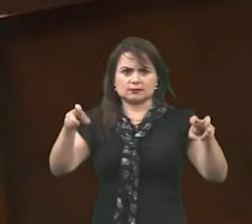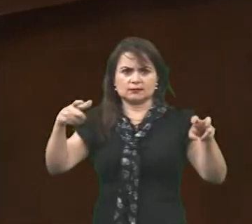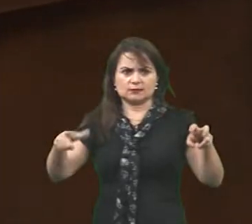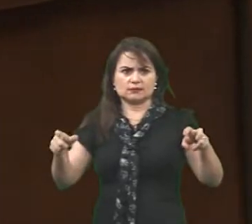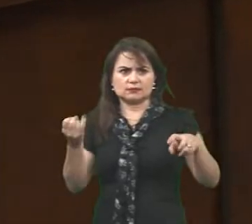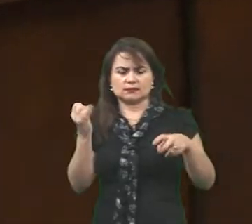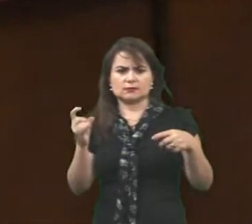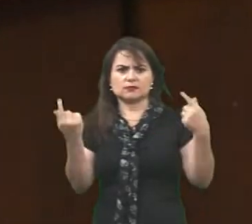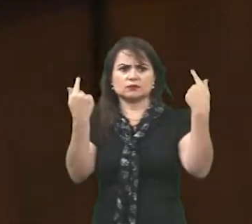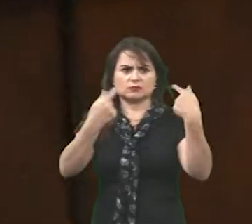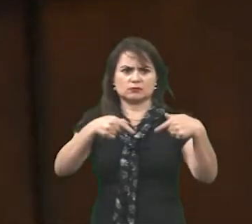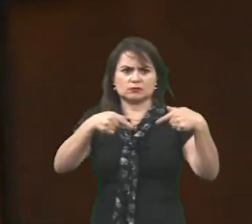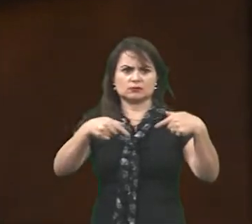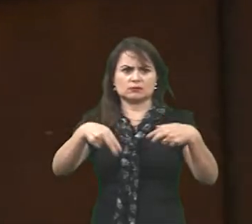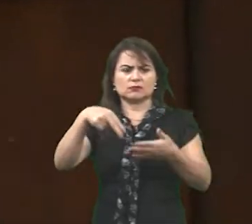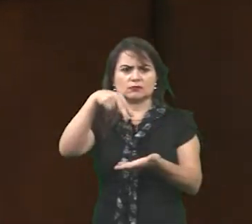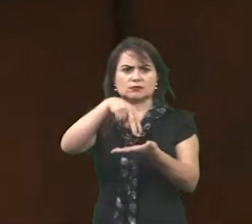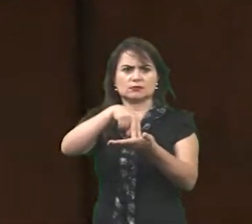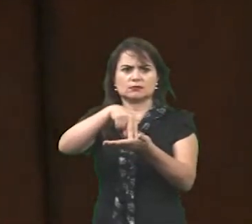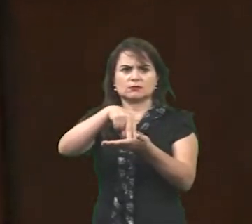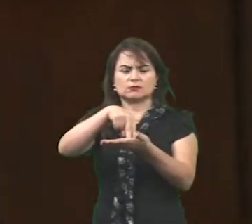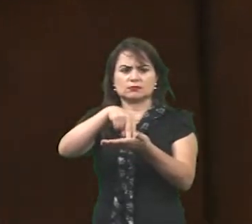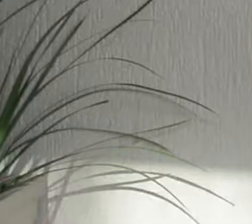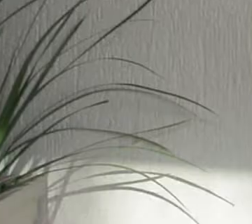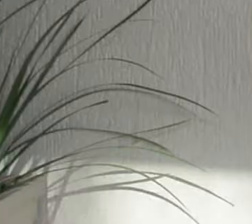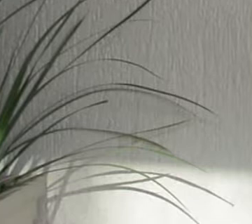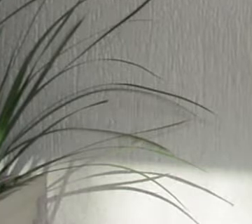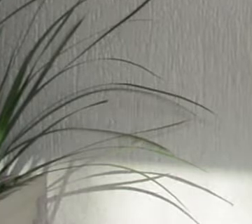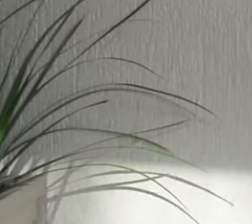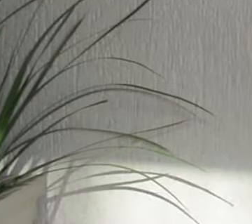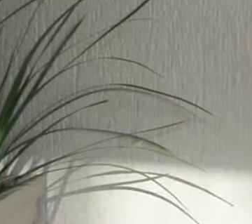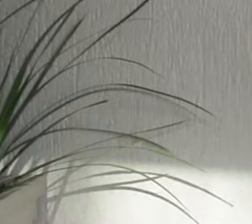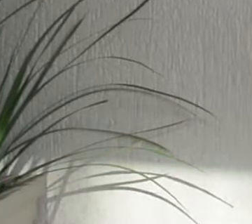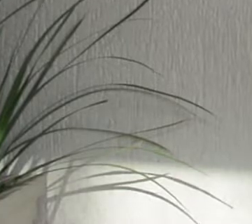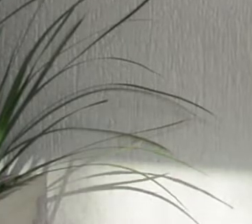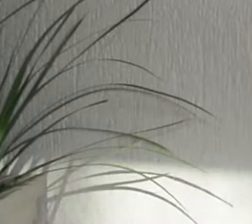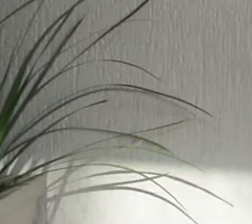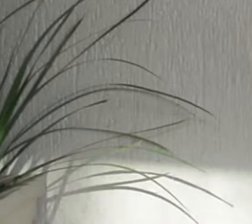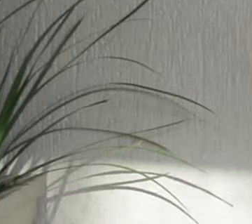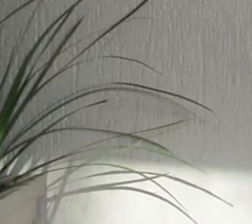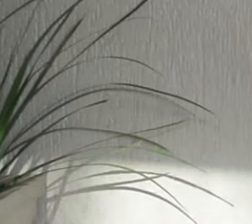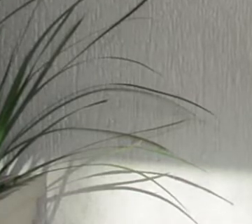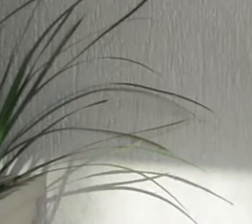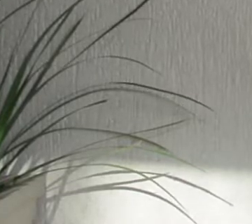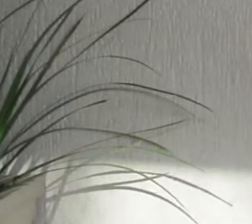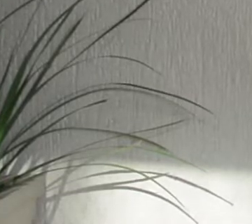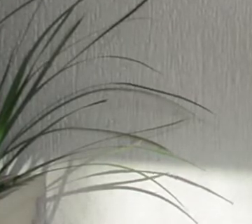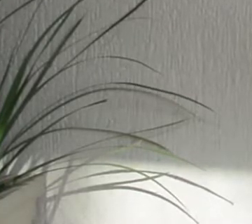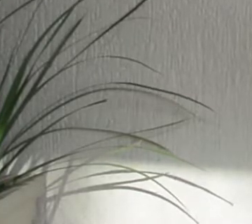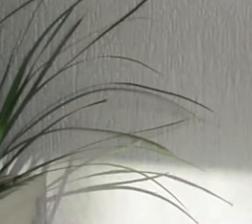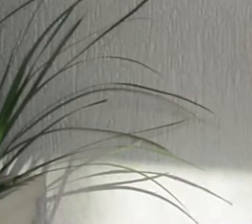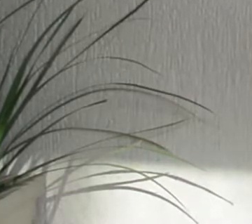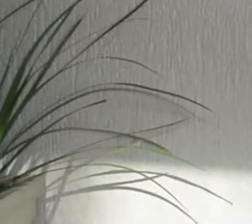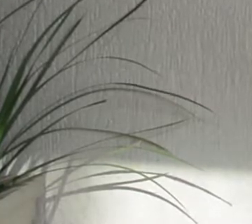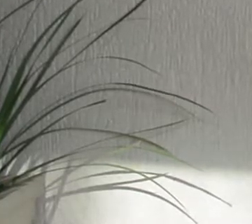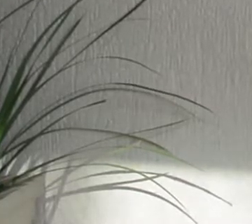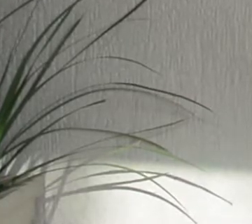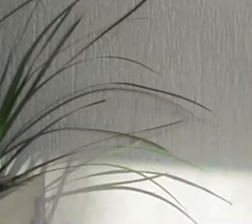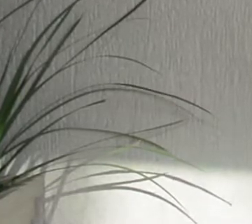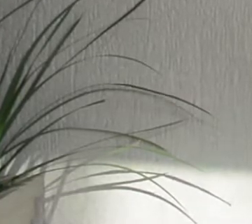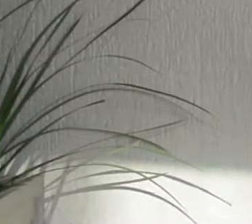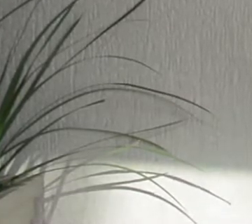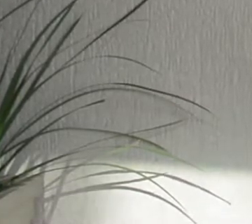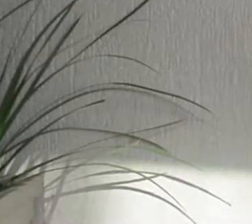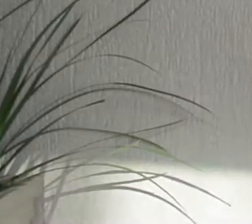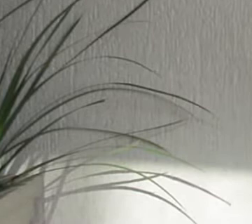por duas sessões mas foi rejeitado por 7 votos o projeto mantendo os 13 vereadores atende a pedido da